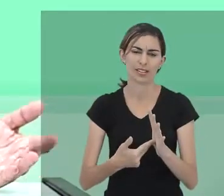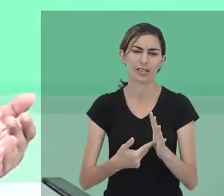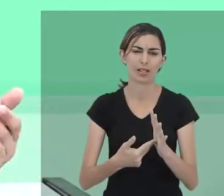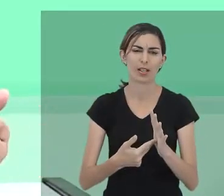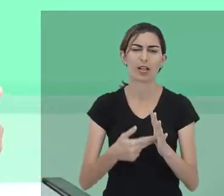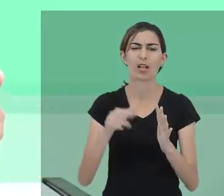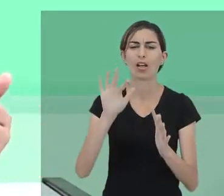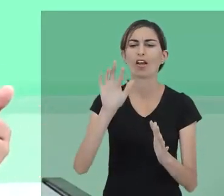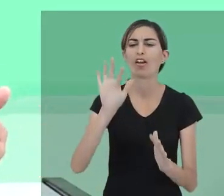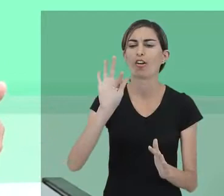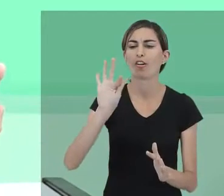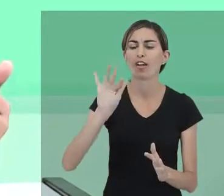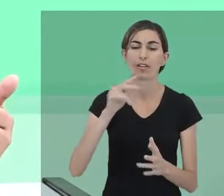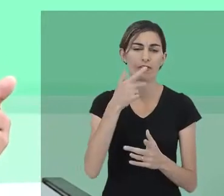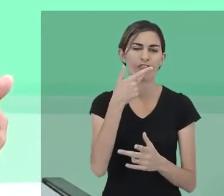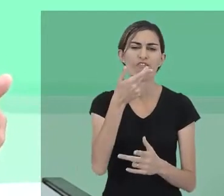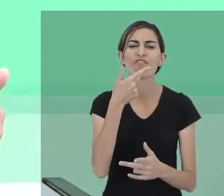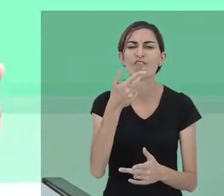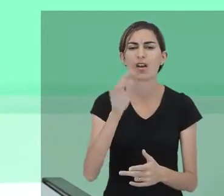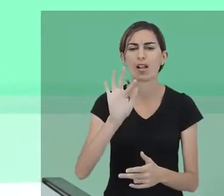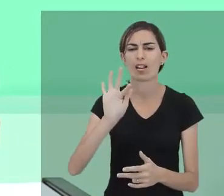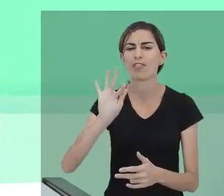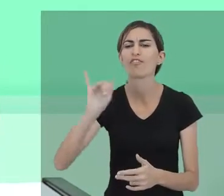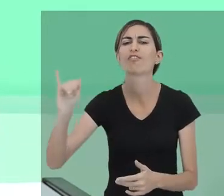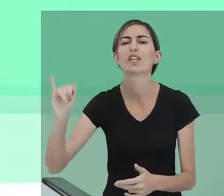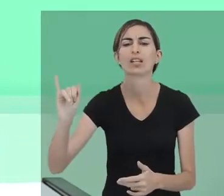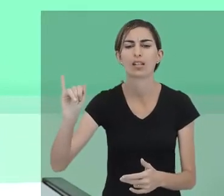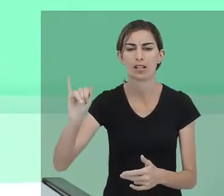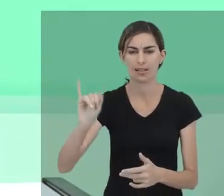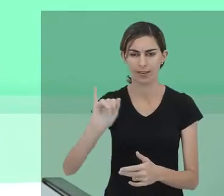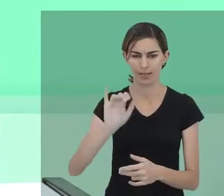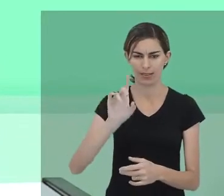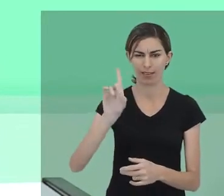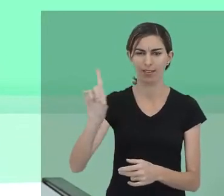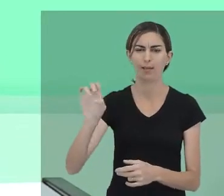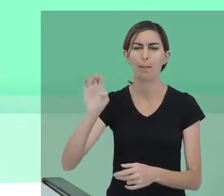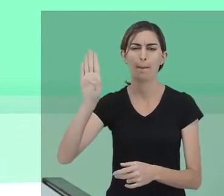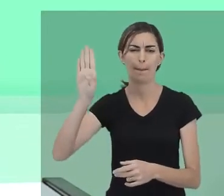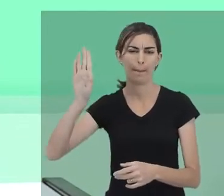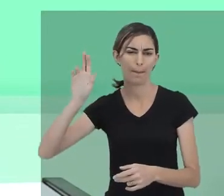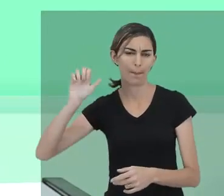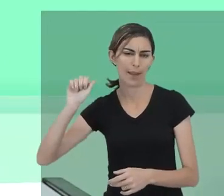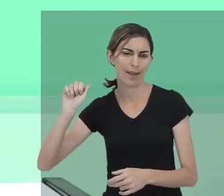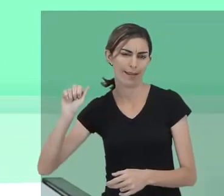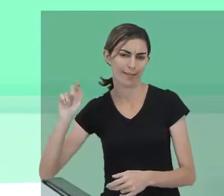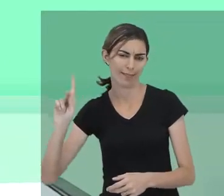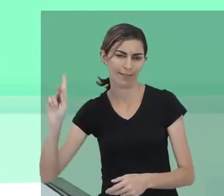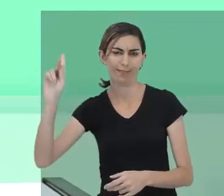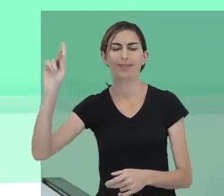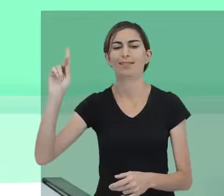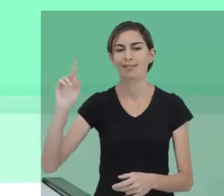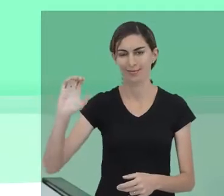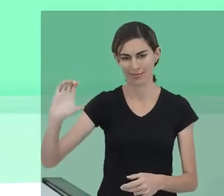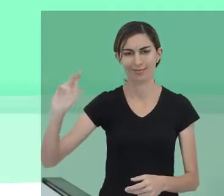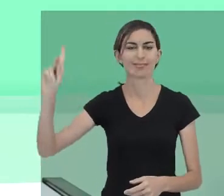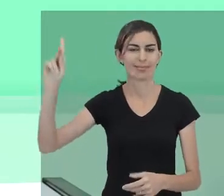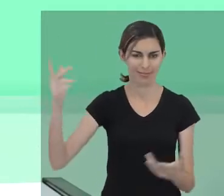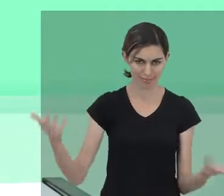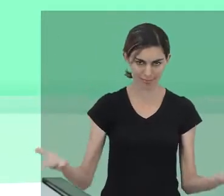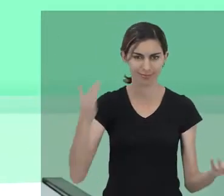né? Então é o feedback. Esse D, ele é bem sutil, ele é quase mudo.